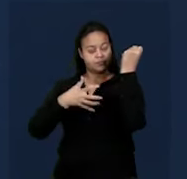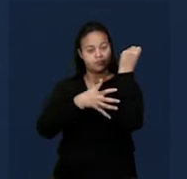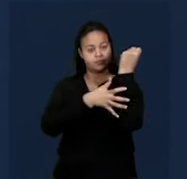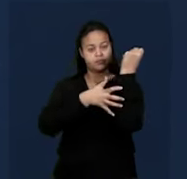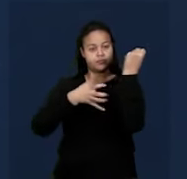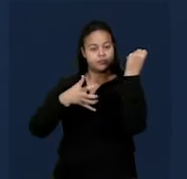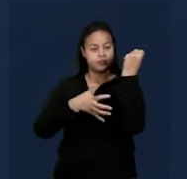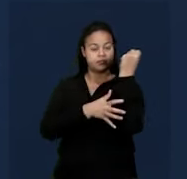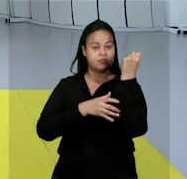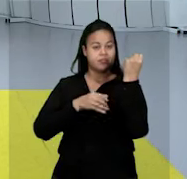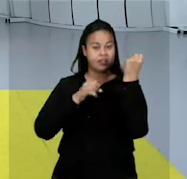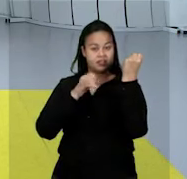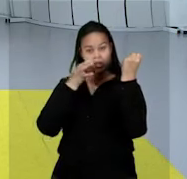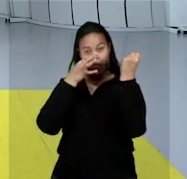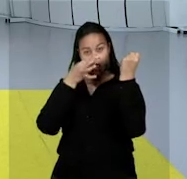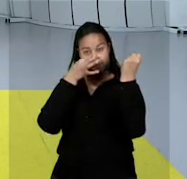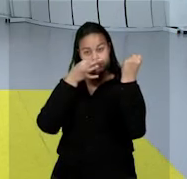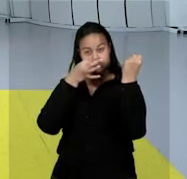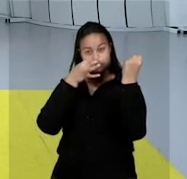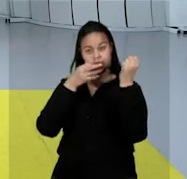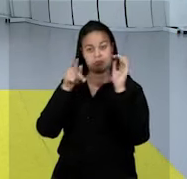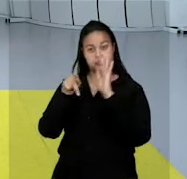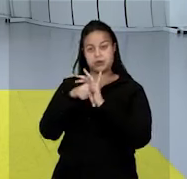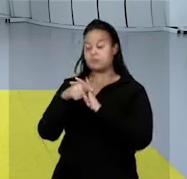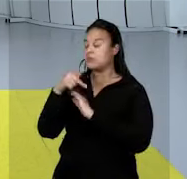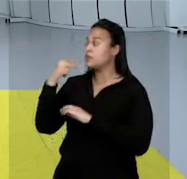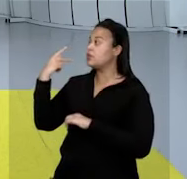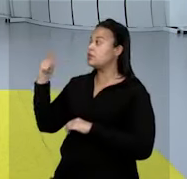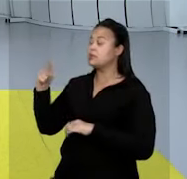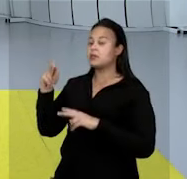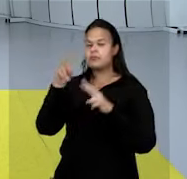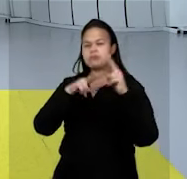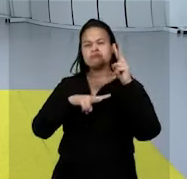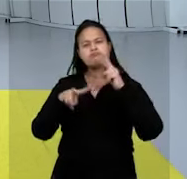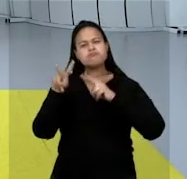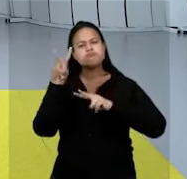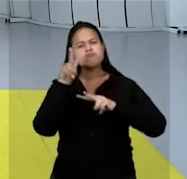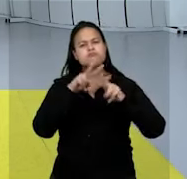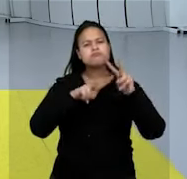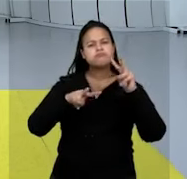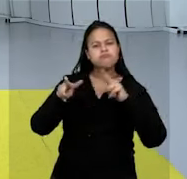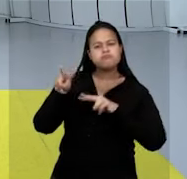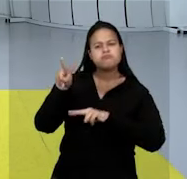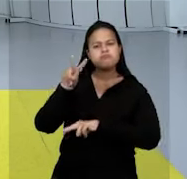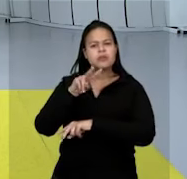Então, se a gente for observar nesse modelo, dá para a gente ver os nervos? Dá sim.